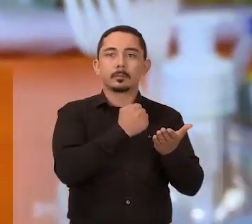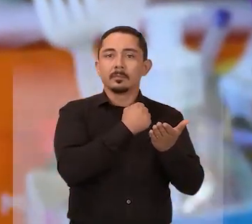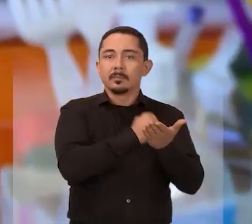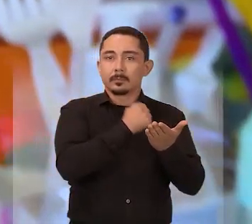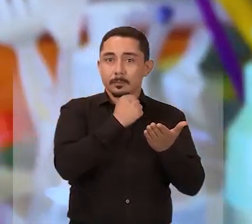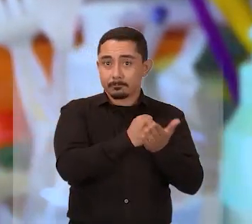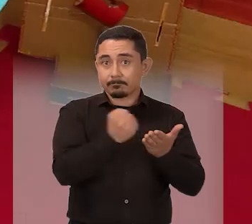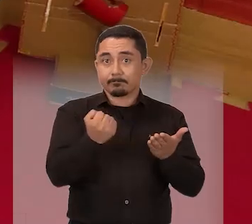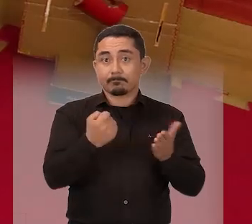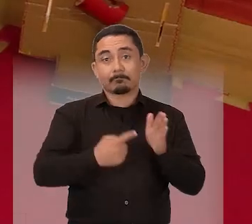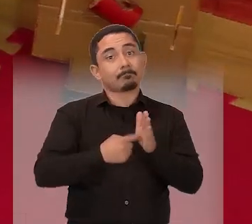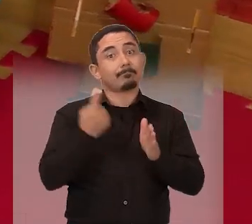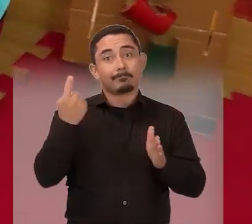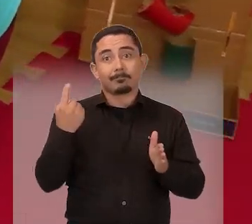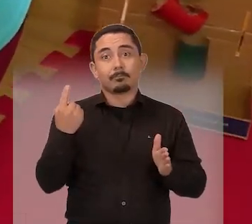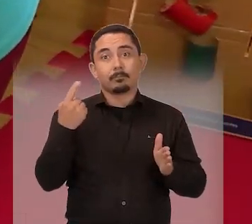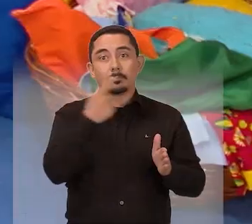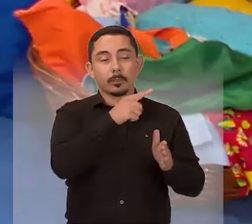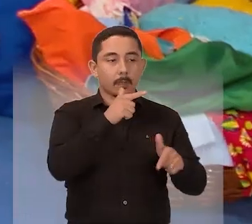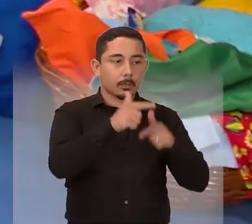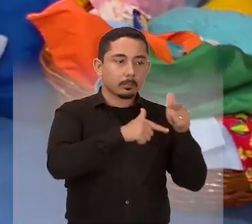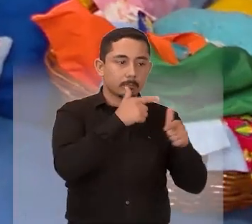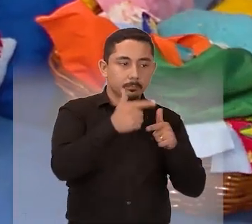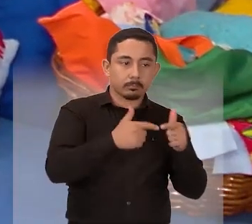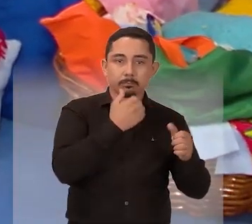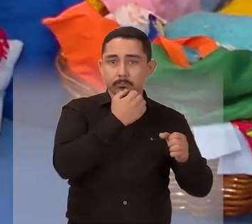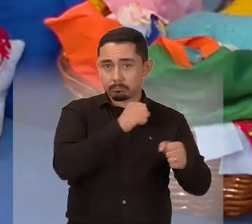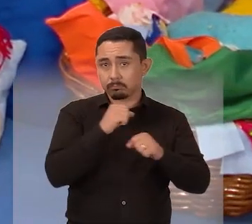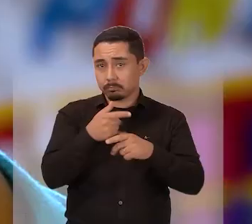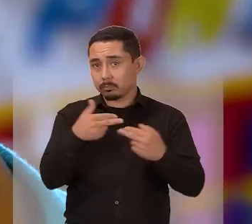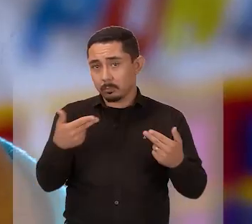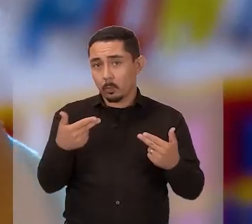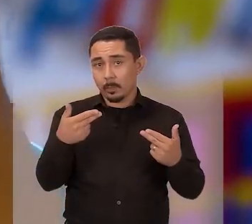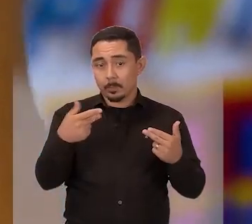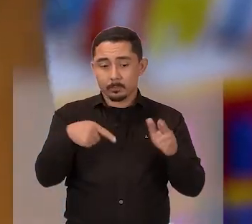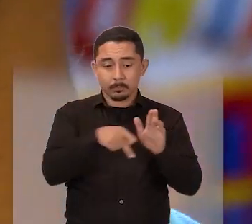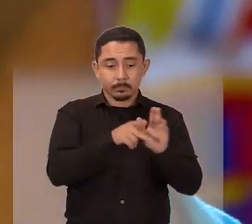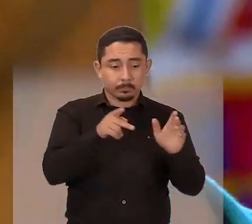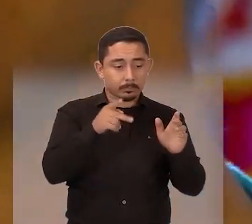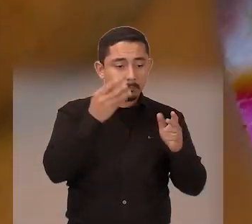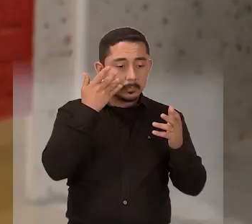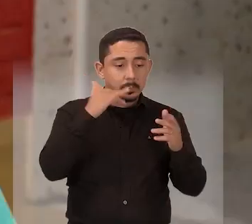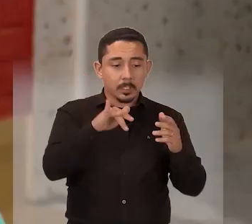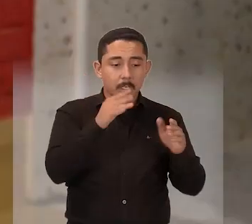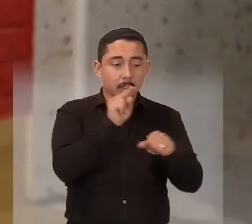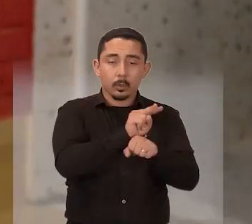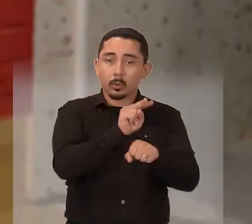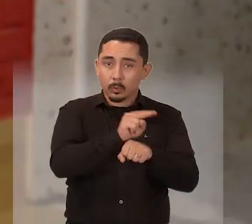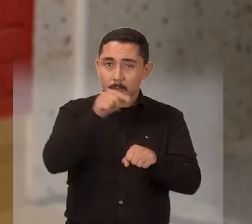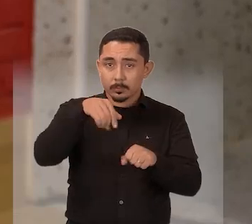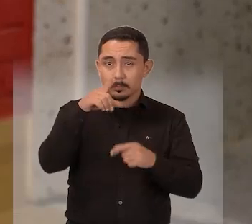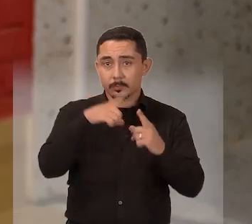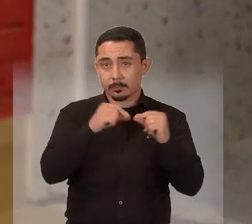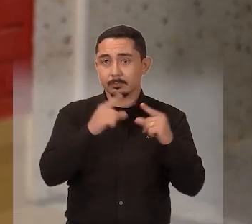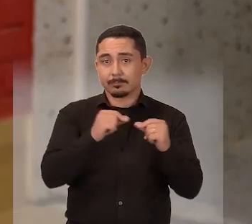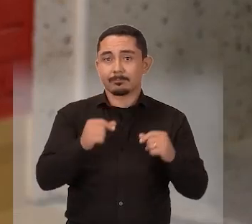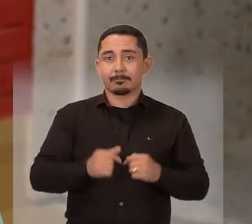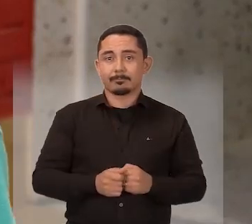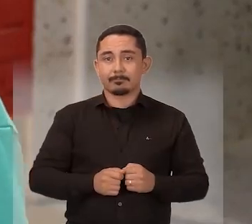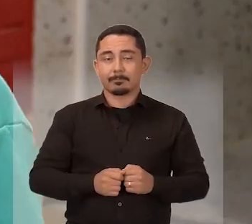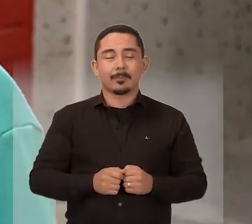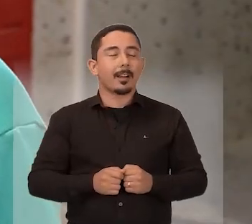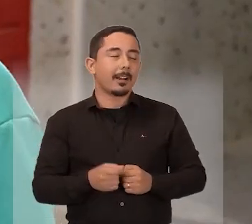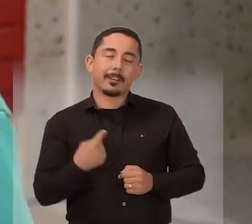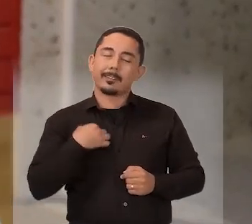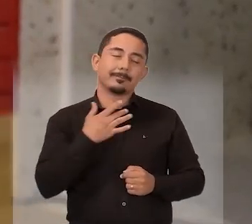carteira assinada. Ela é auxiliar de serviços em uma creche localizada em Brasília. Tô achando bom,